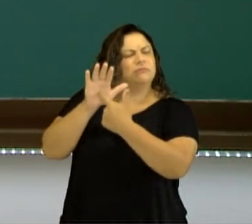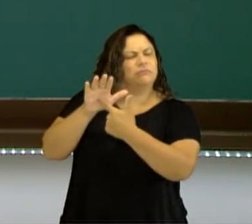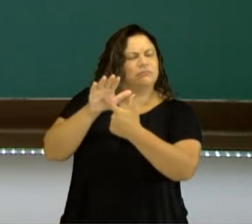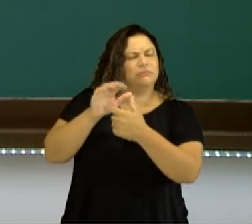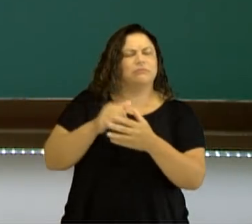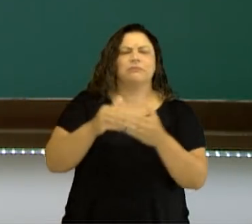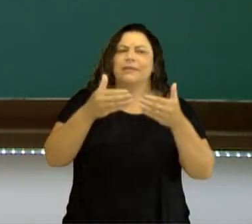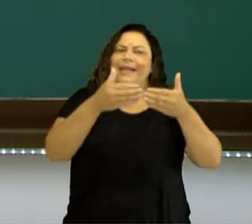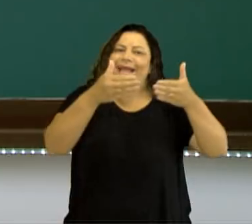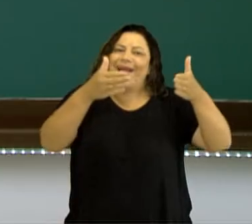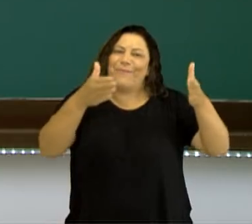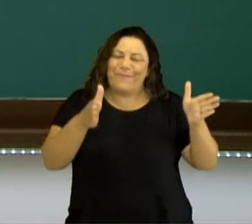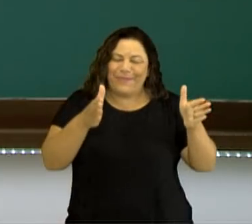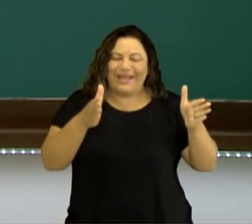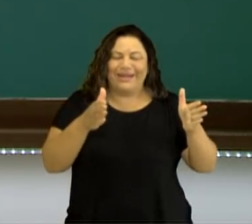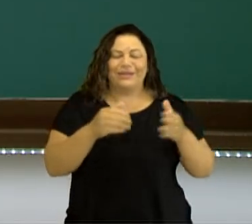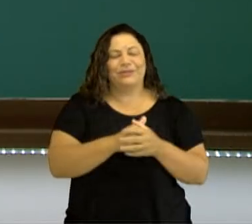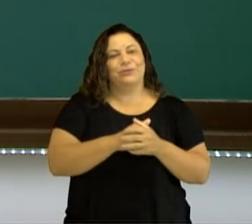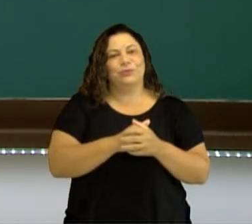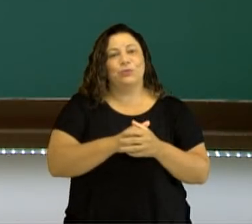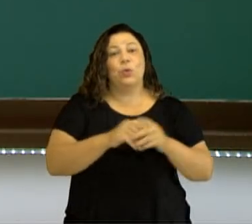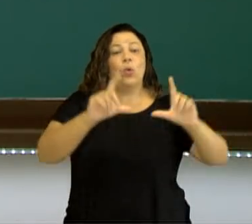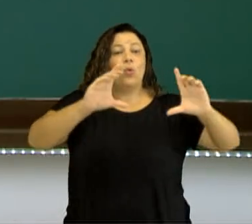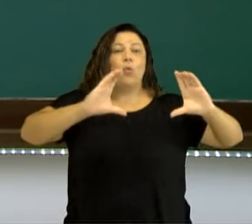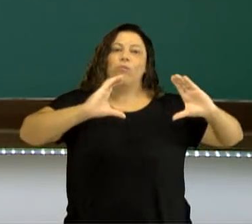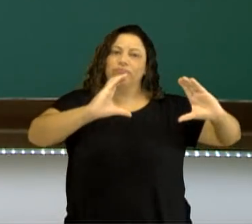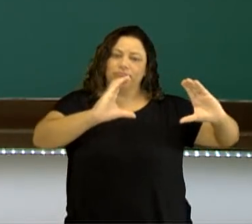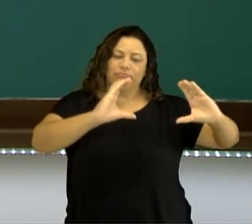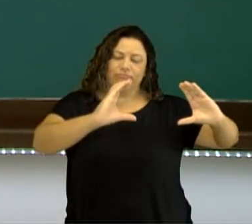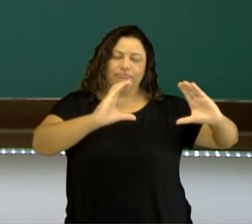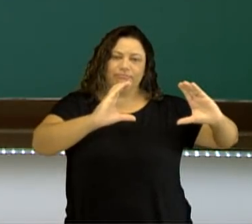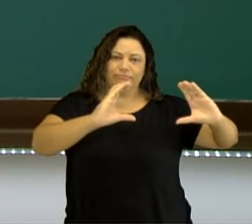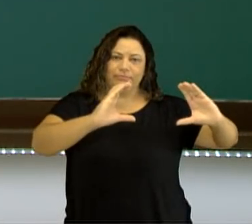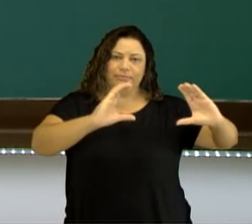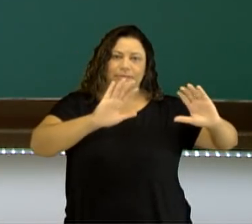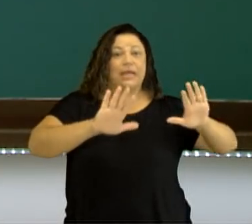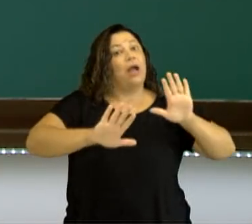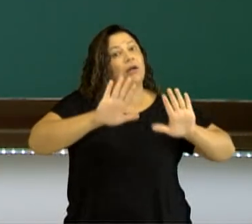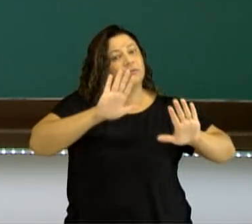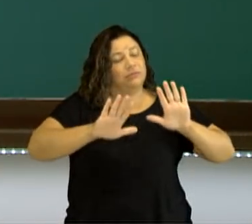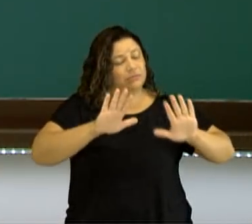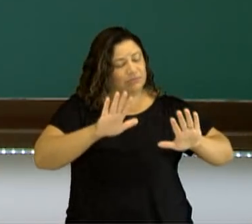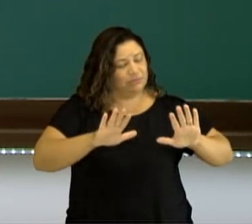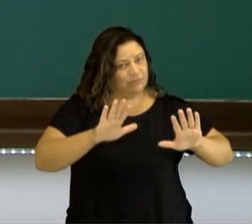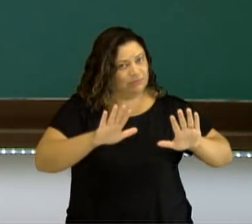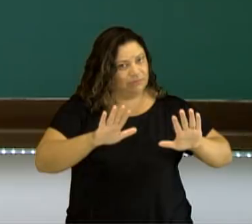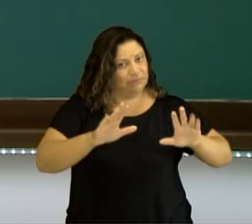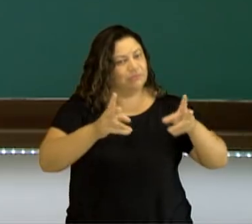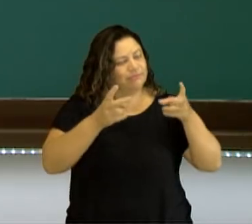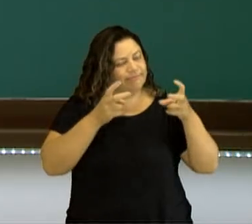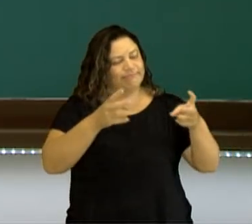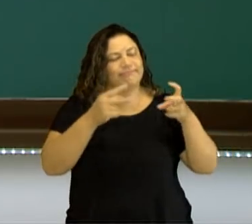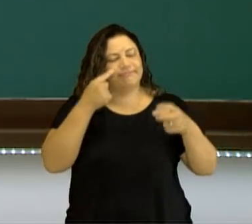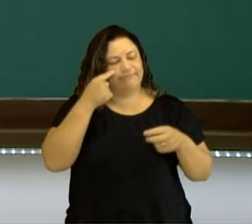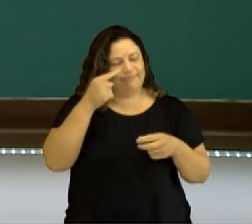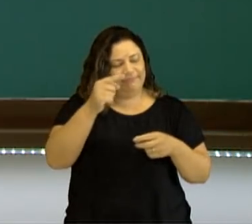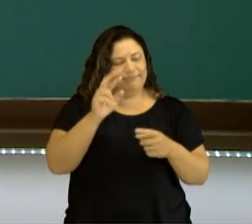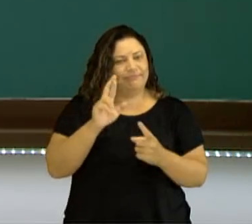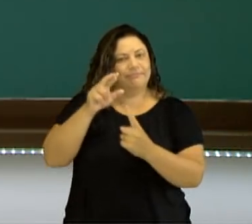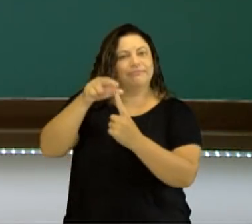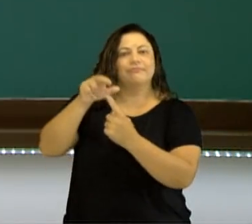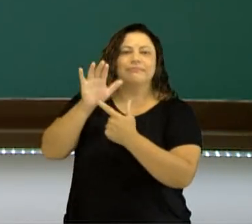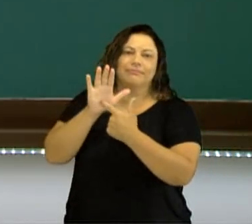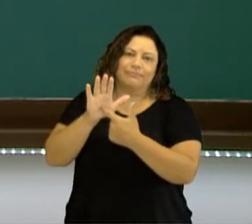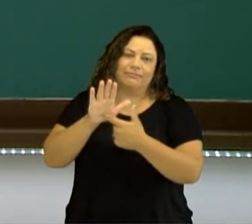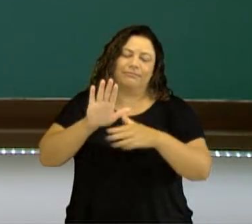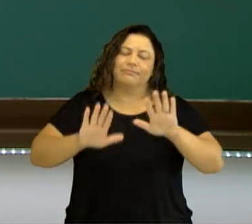abertos com colchetes, com parênteses, tá? Com parênteses. Então, vale também essa nova representação, depende de onde